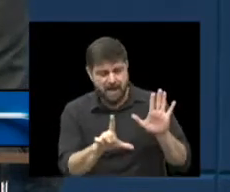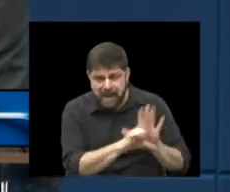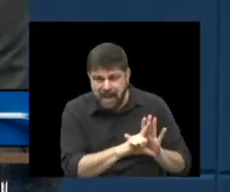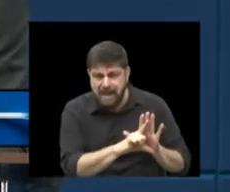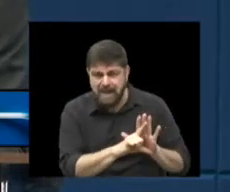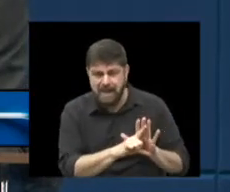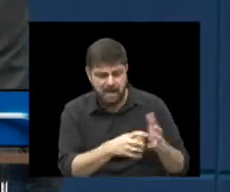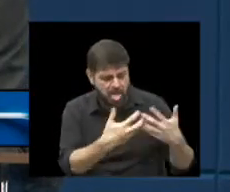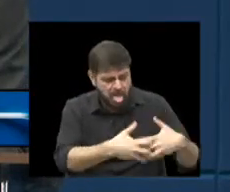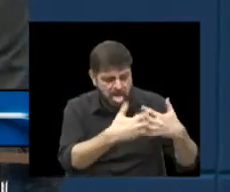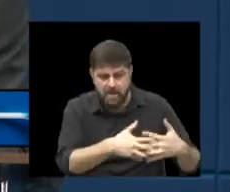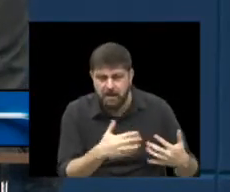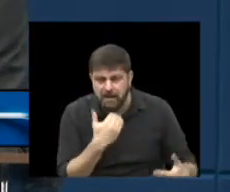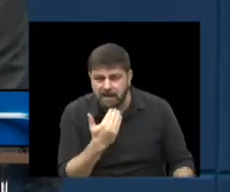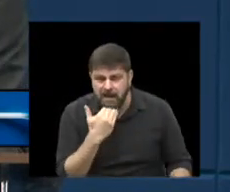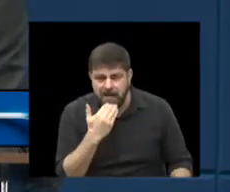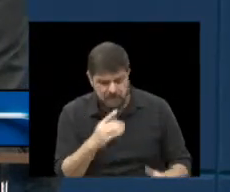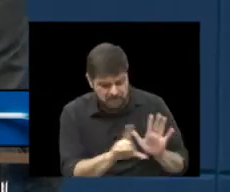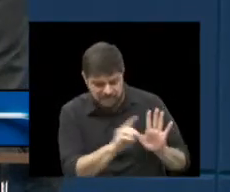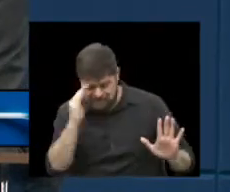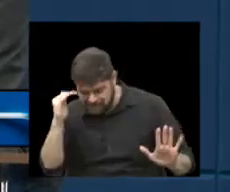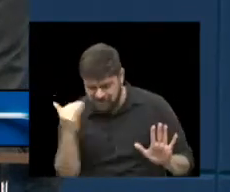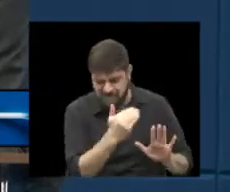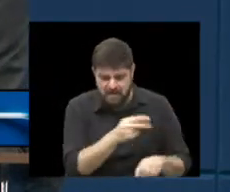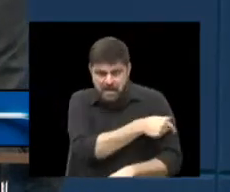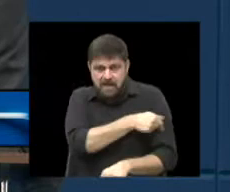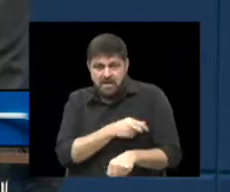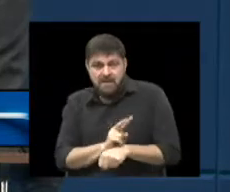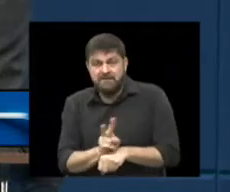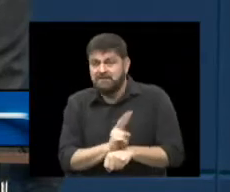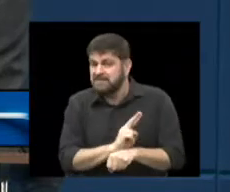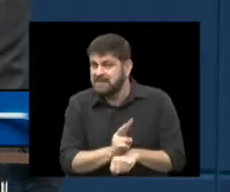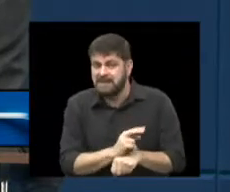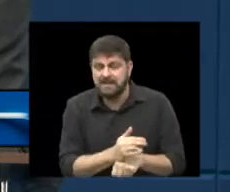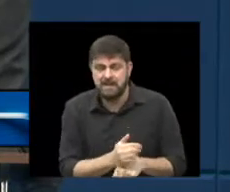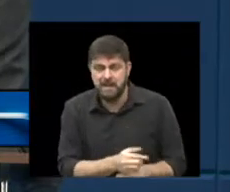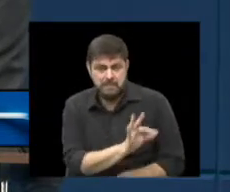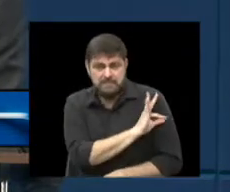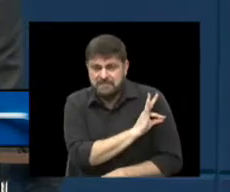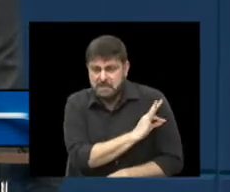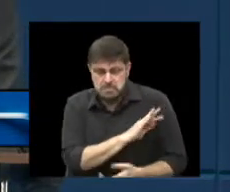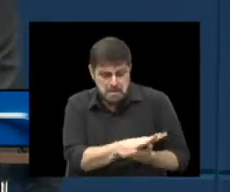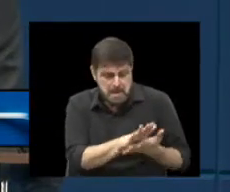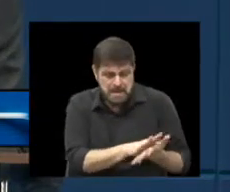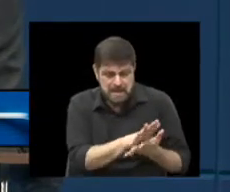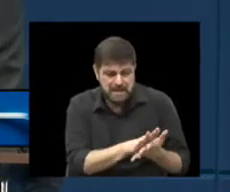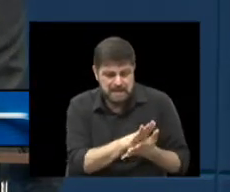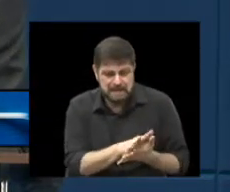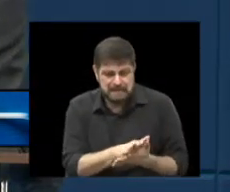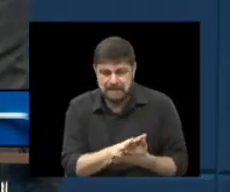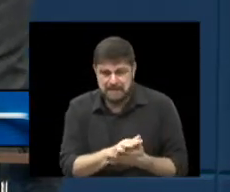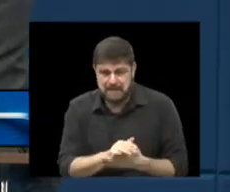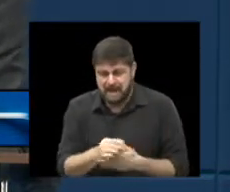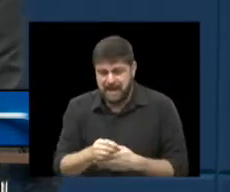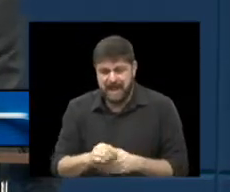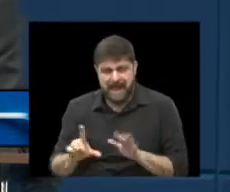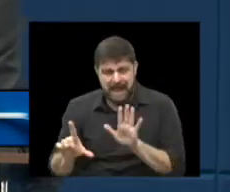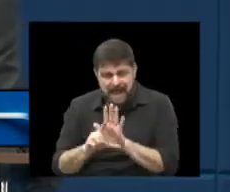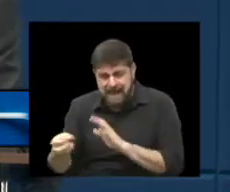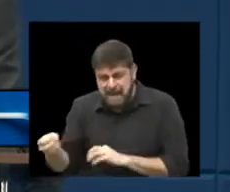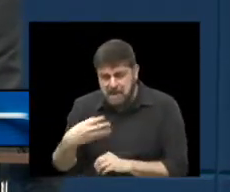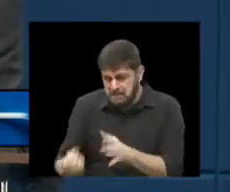atual legislação, na não fiscalização a partir da atual legislação, e não numa nova legislação que impõe